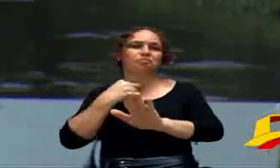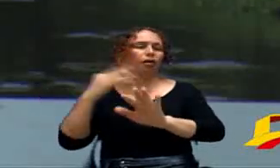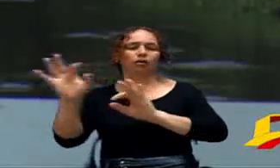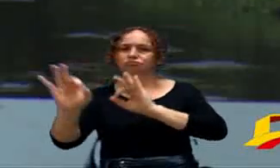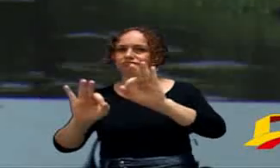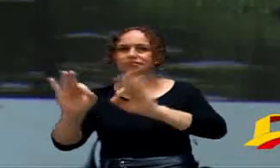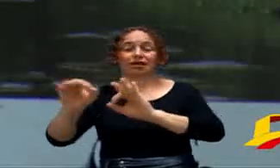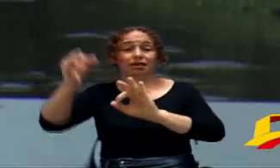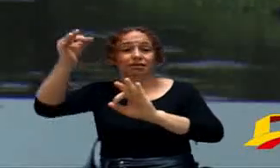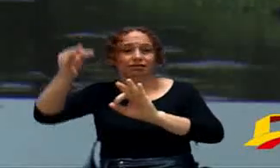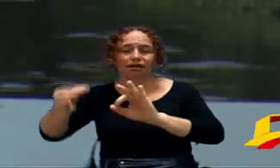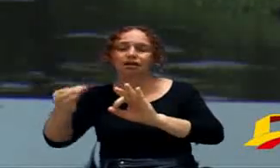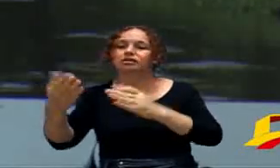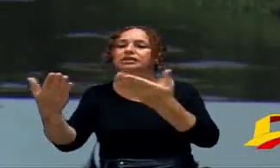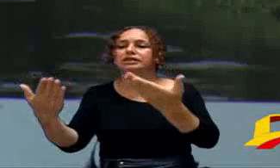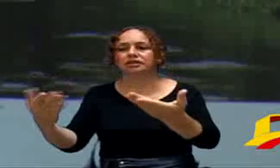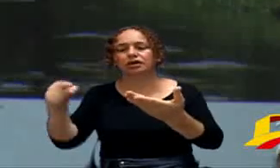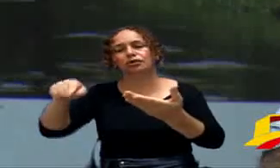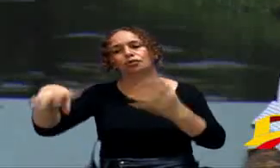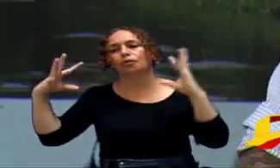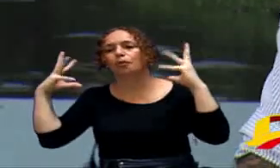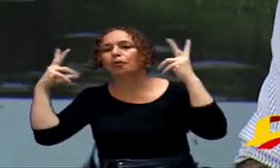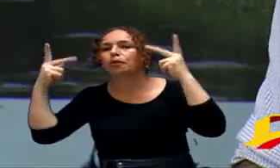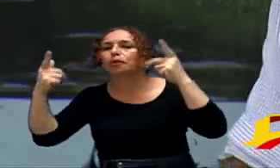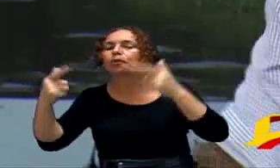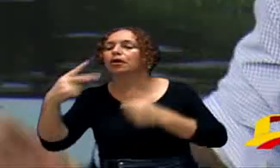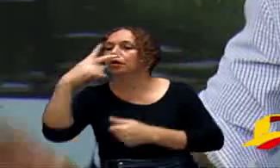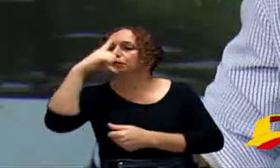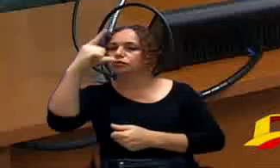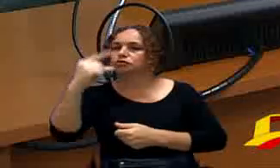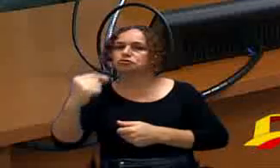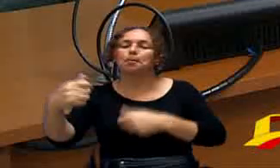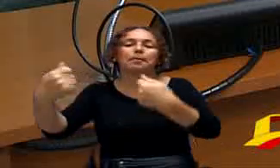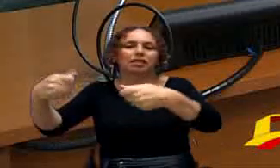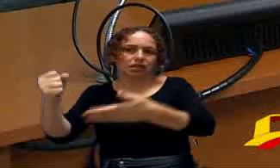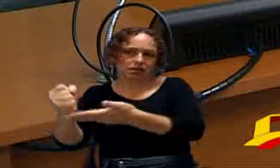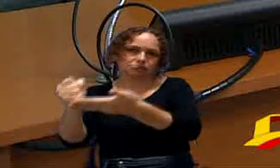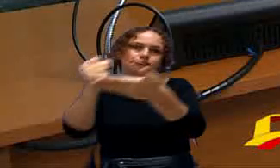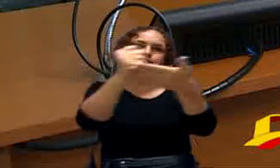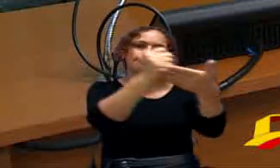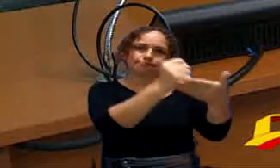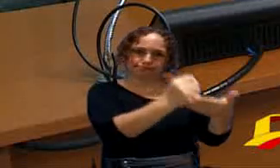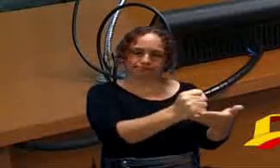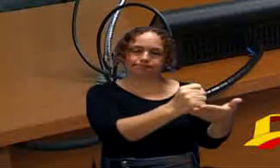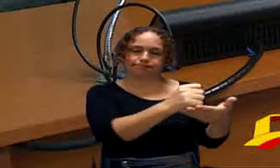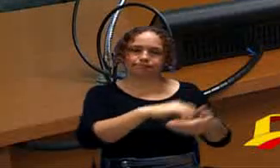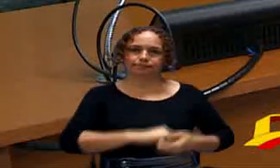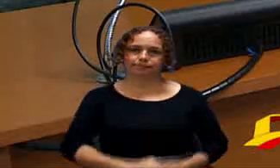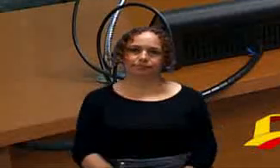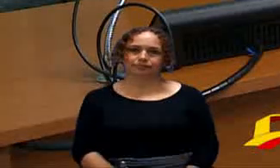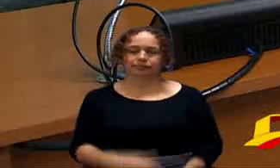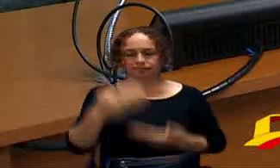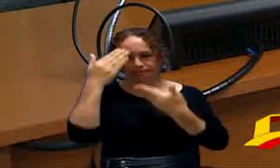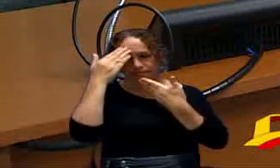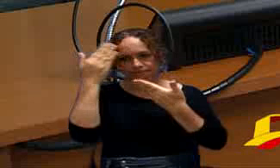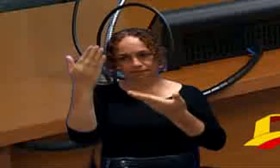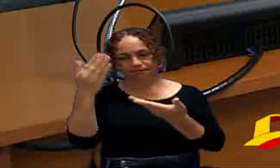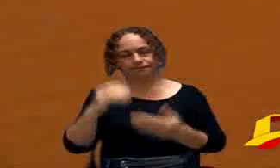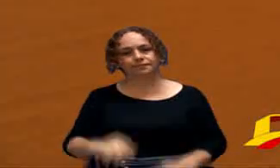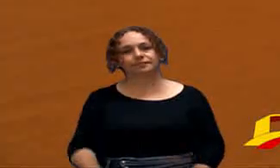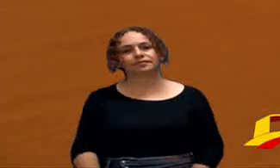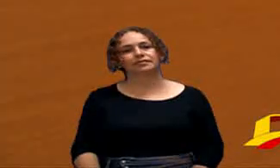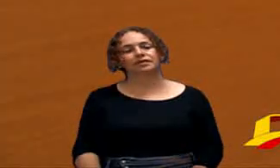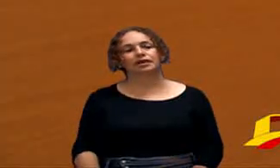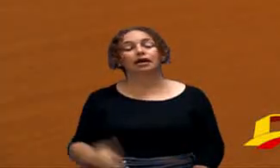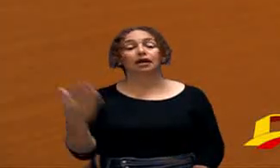é sempre o bem-estar do bicho. Muito obrigado. Obrigado pela postura, Fábio. Obrigado. Pessoal, Raul,